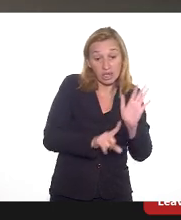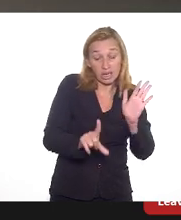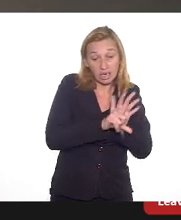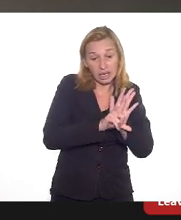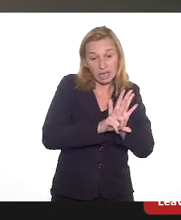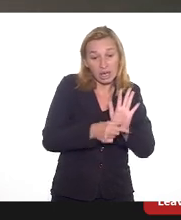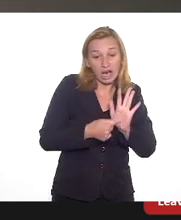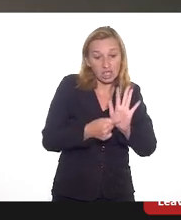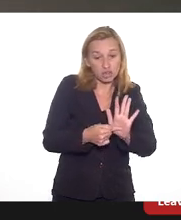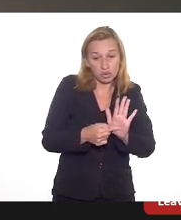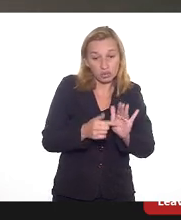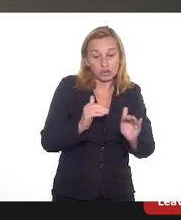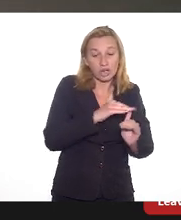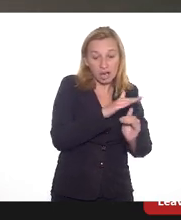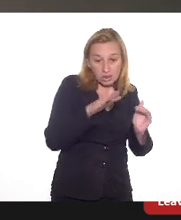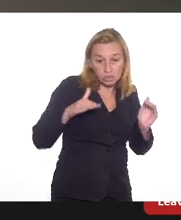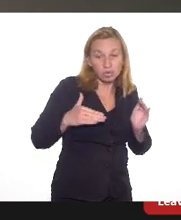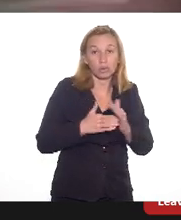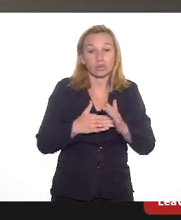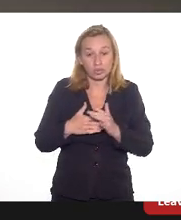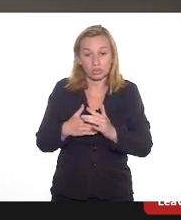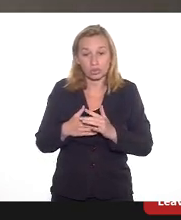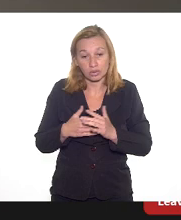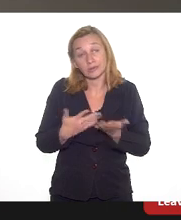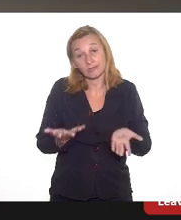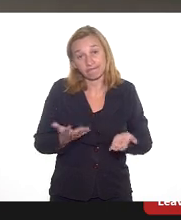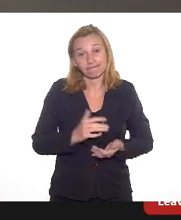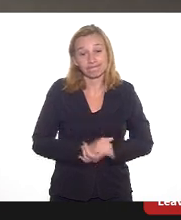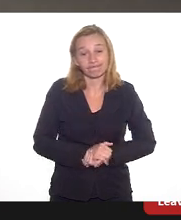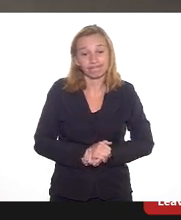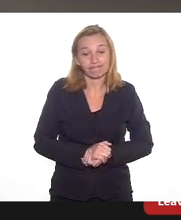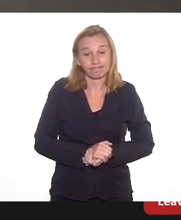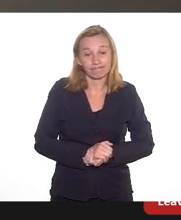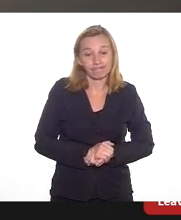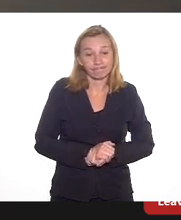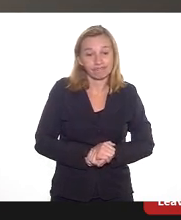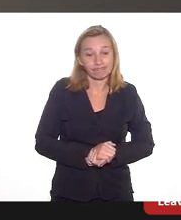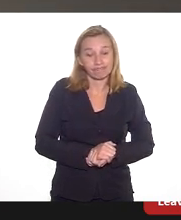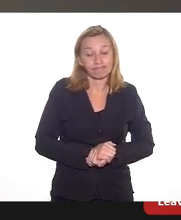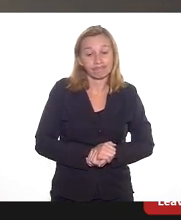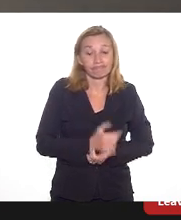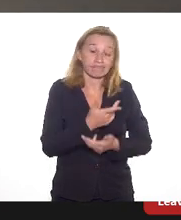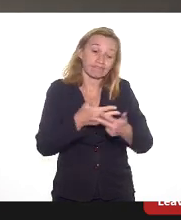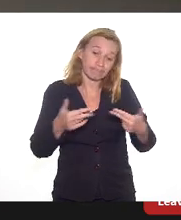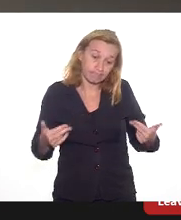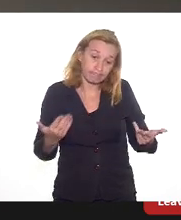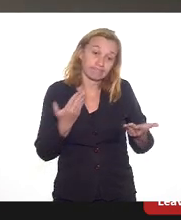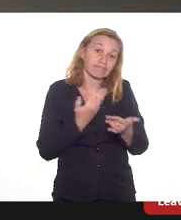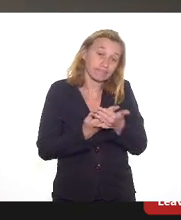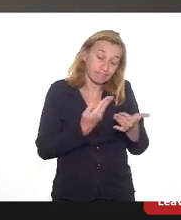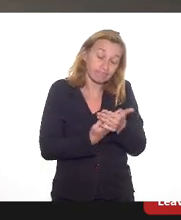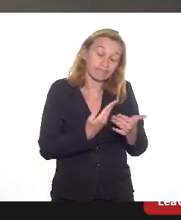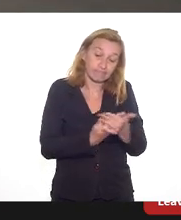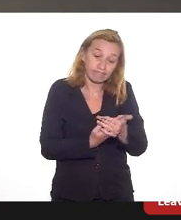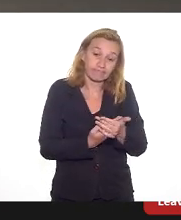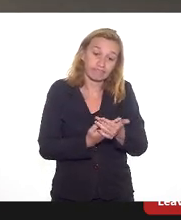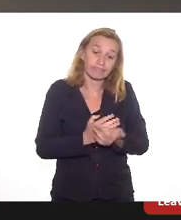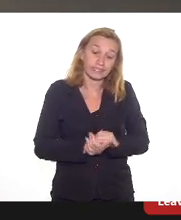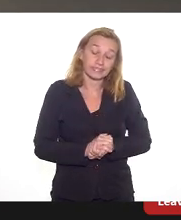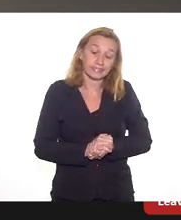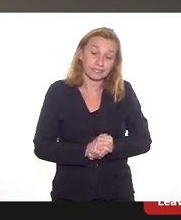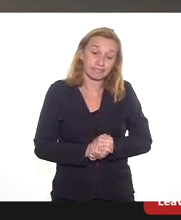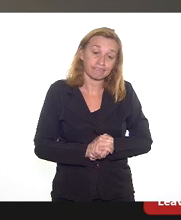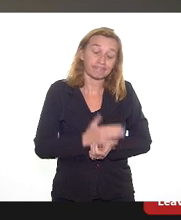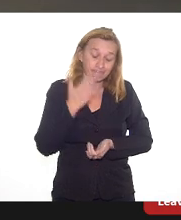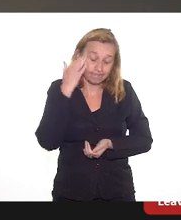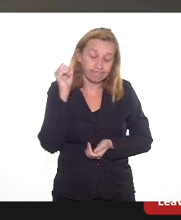vai desfavorecer outra, porque o que interessa, quantas e quantas vezes. A gente lidou com vários problemas aí dentro, que tive na casa realmente, e